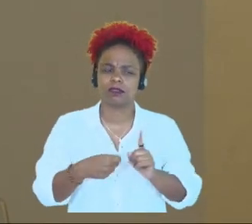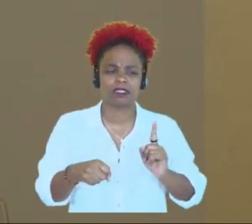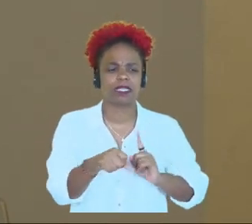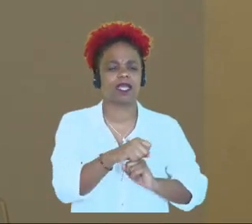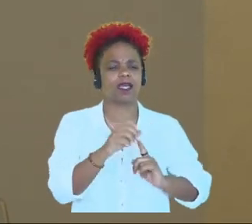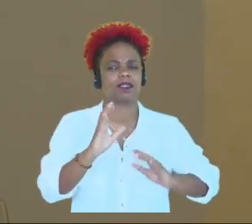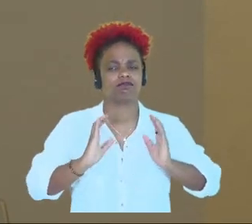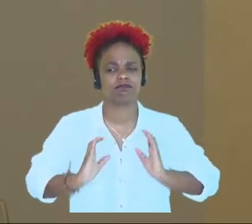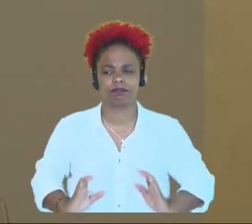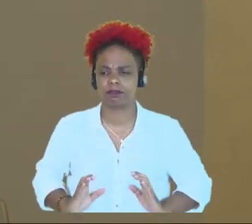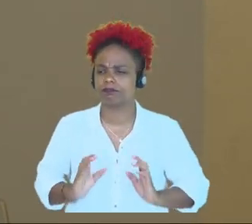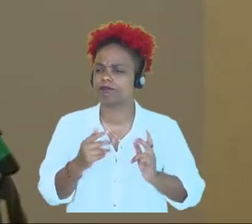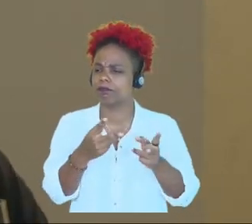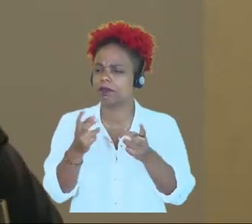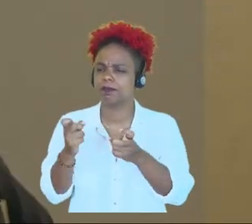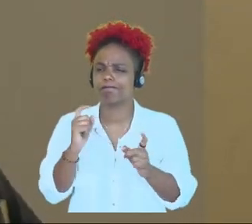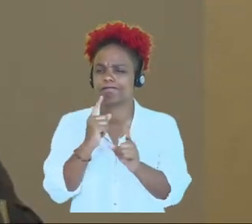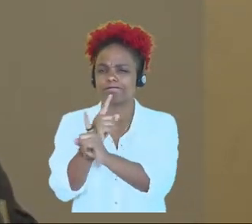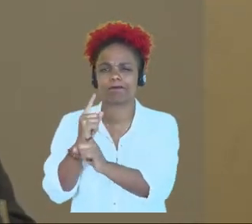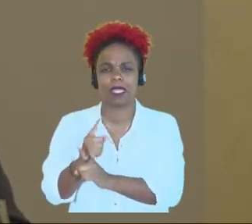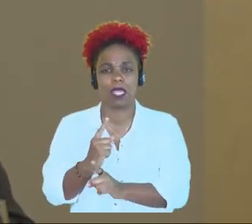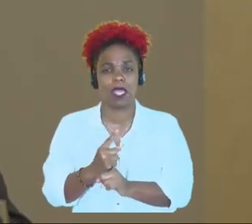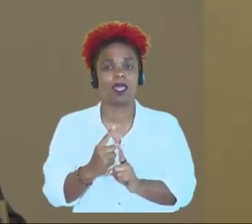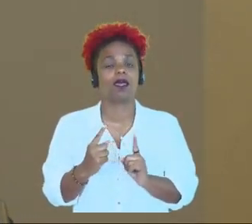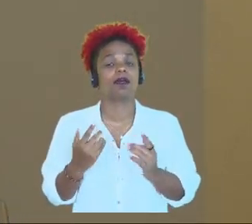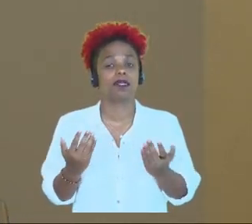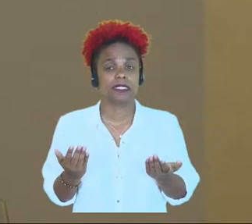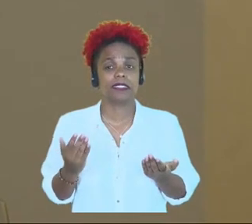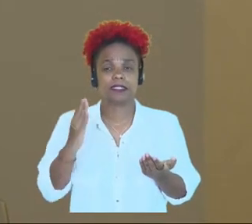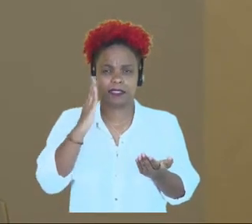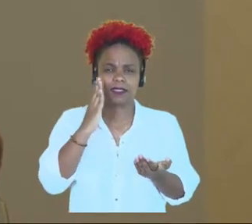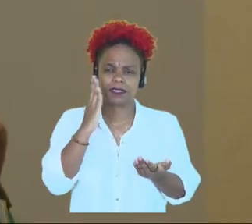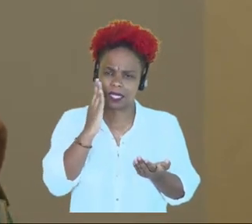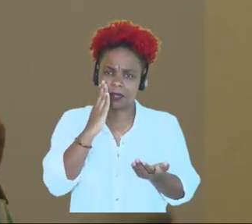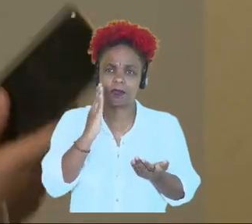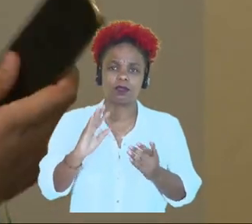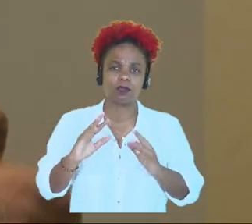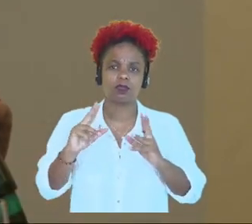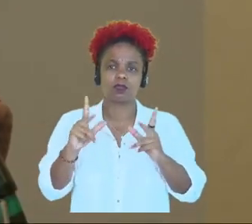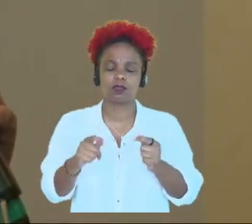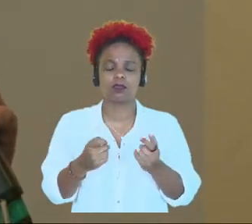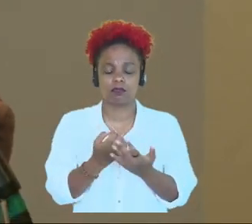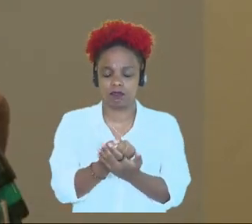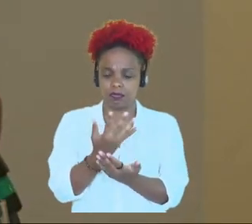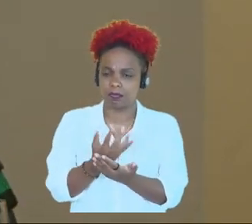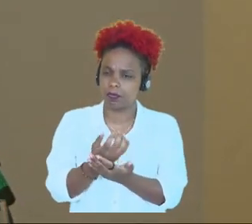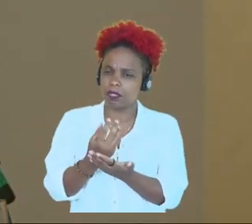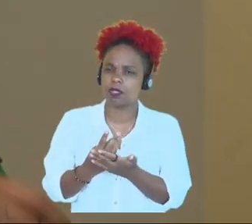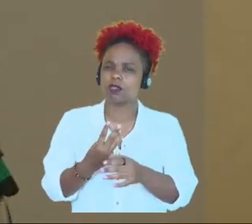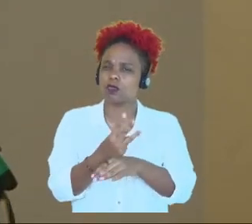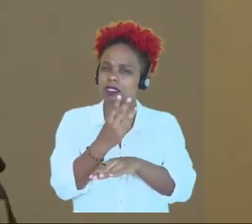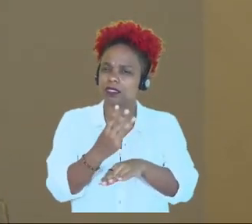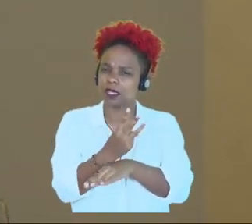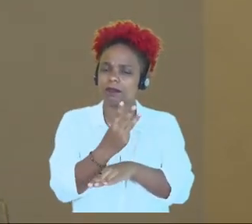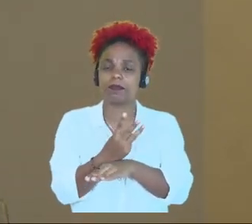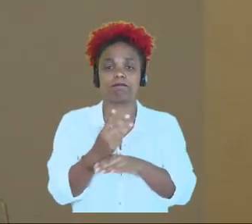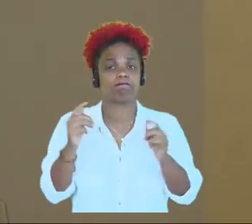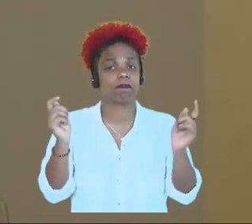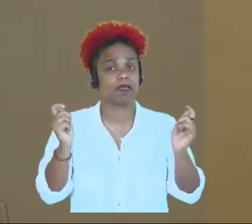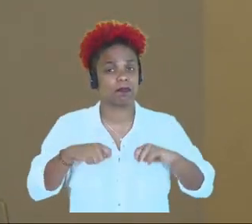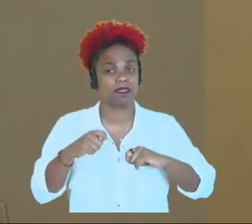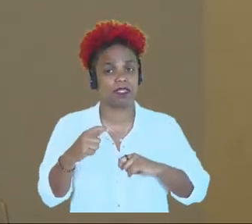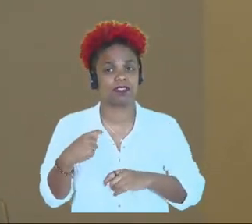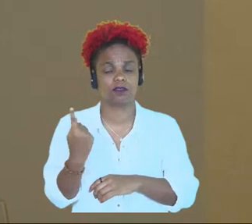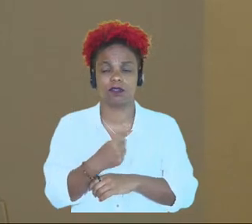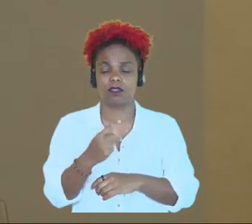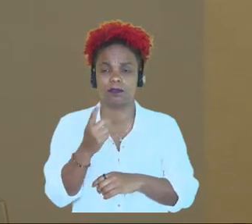está acontecendo em meio a tudo que chega no celular, pelo WhatsApp, eu acho que essa capacidade ela